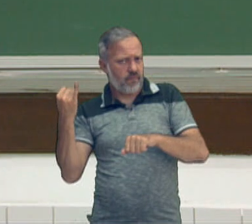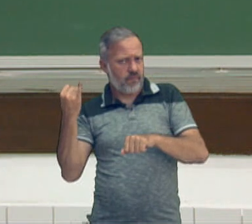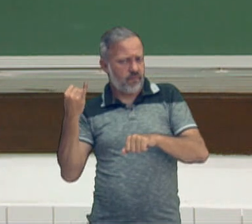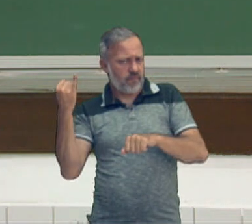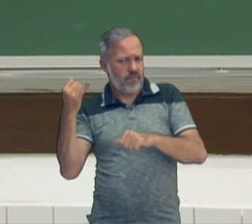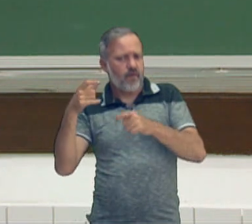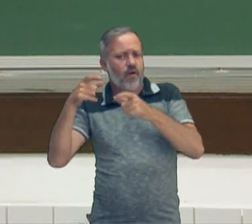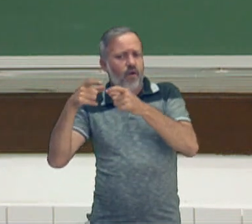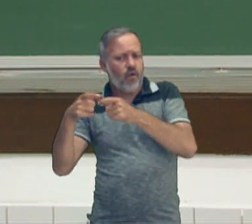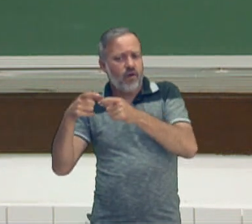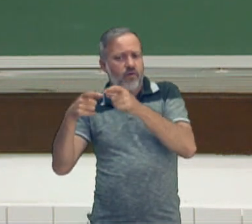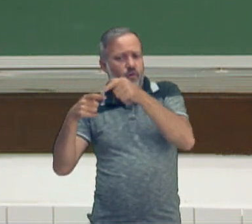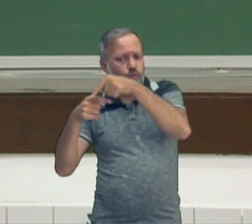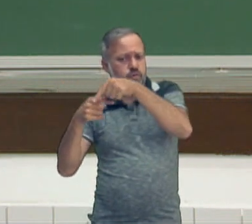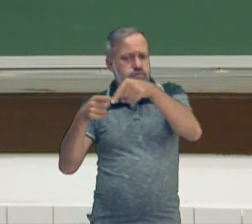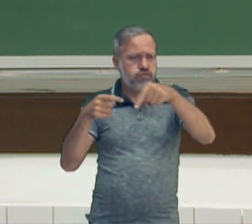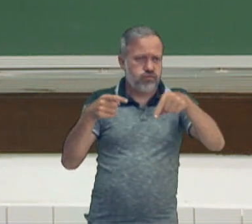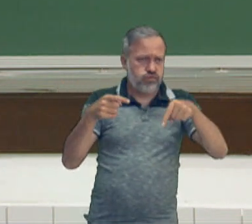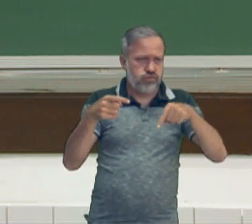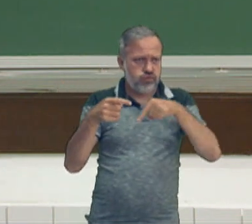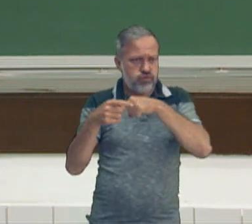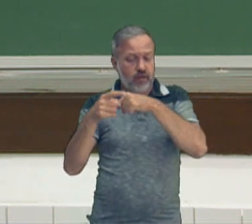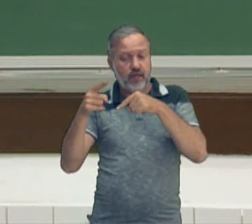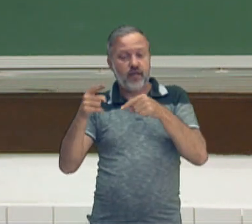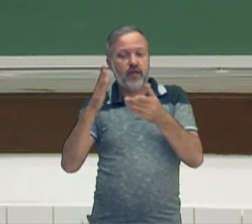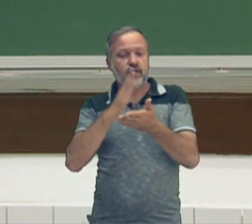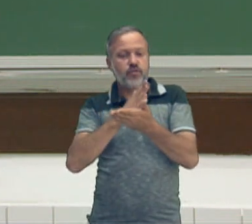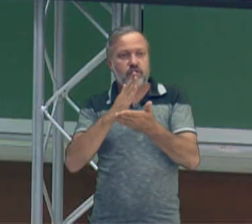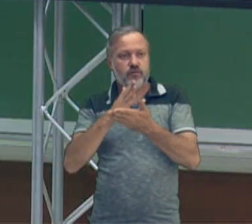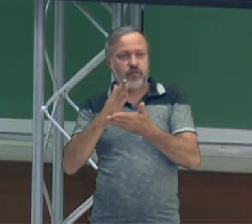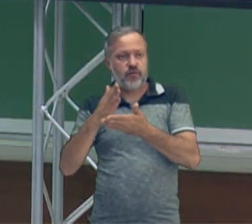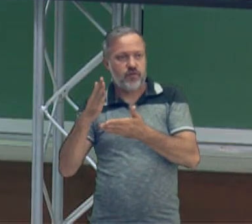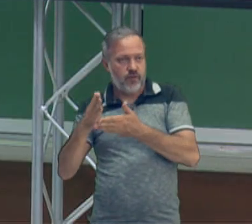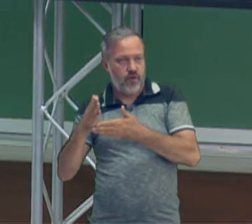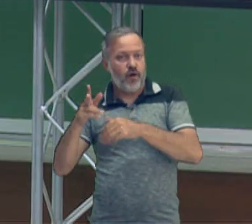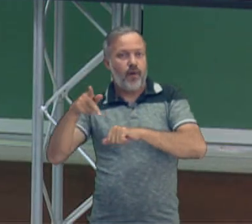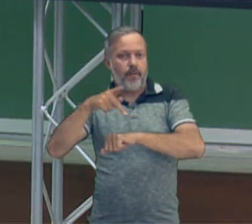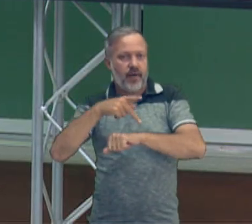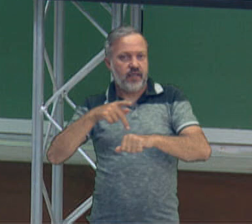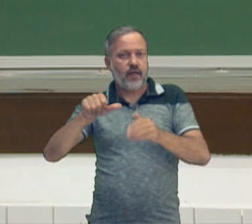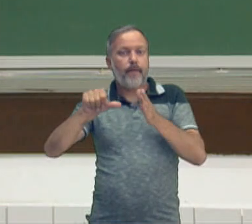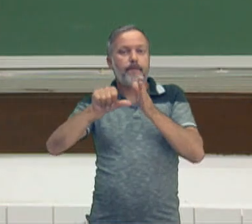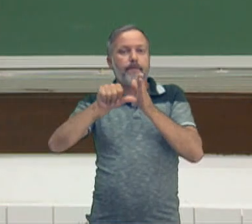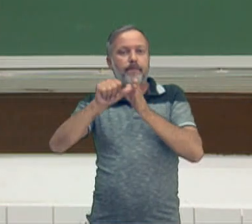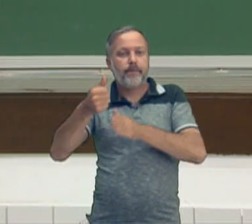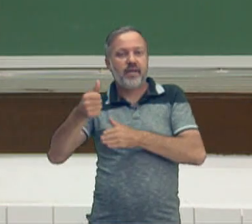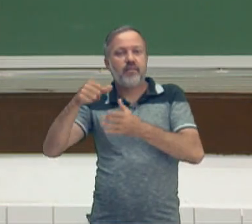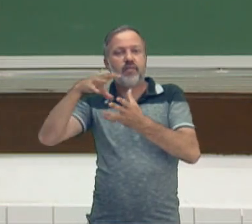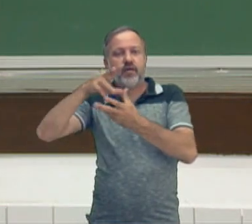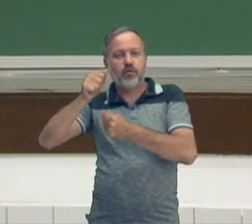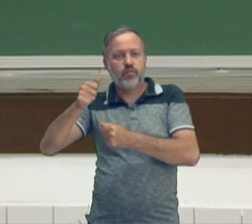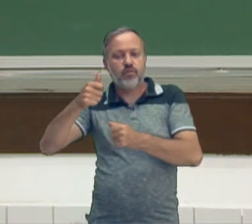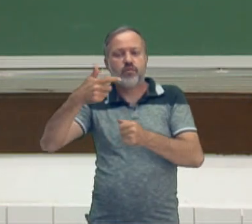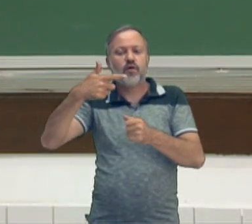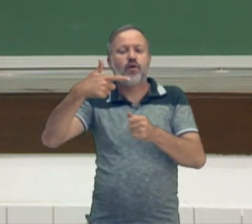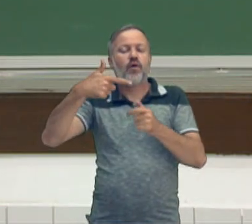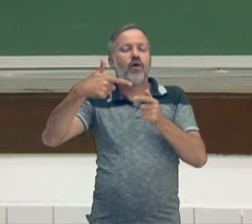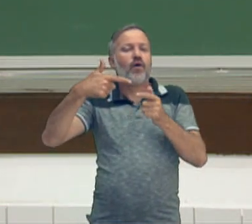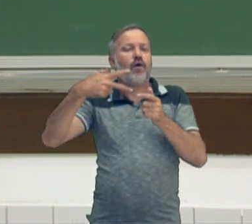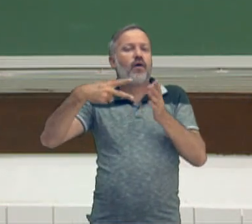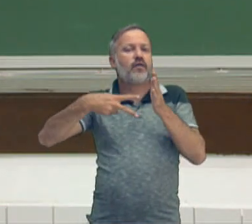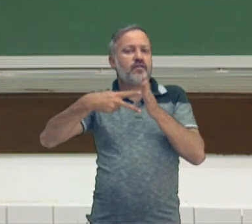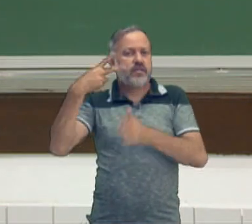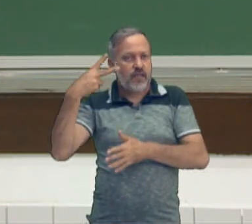e periféricos, aqui dividia em países de primeiro mundo, segundo mundo e terceiro mundo. Países